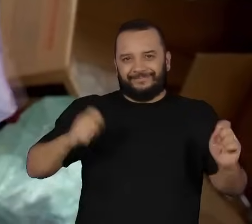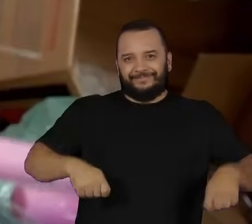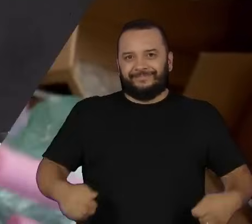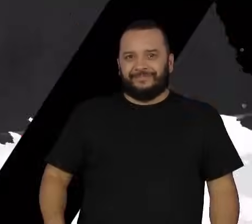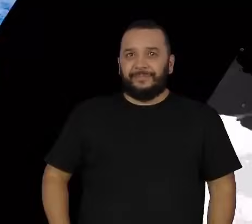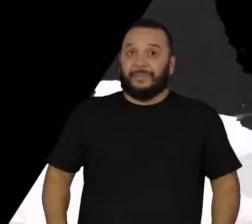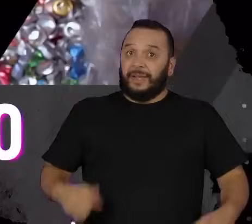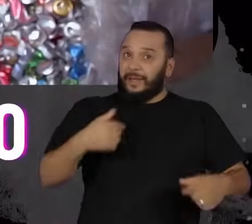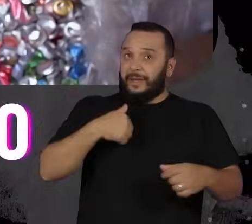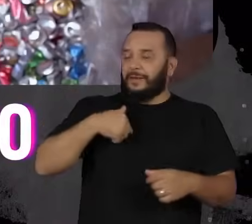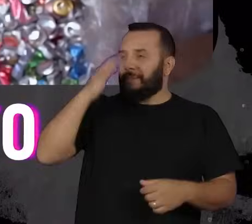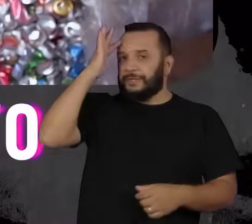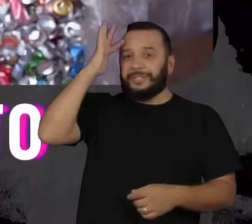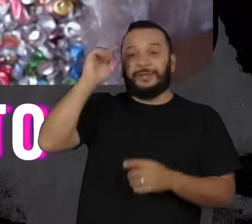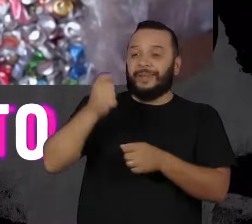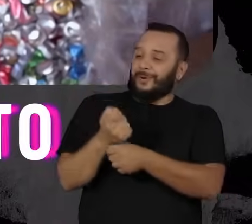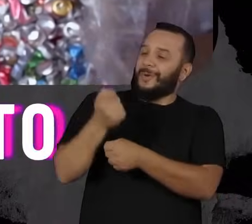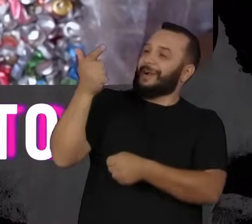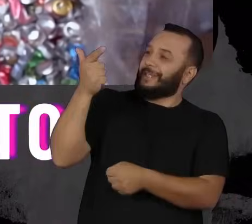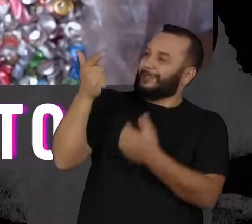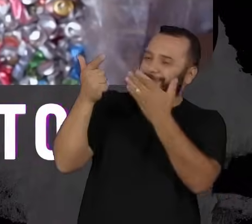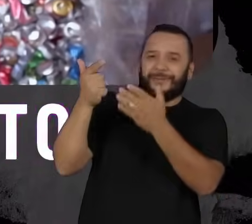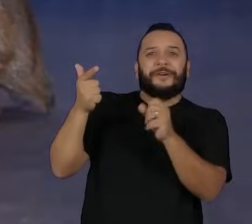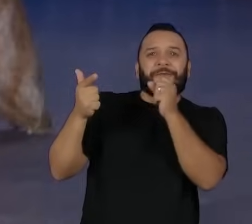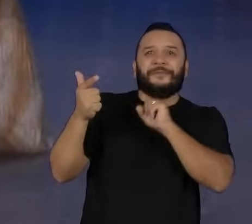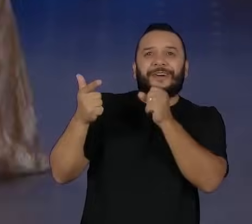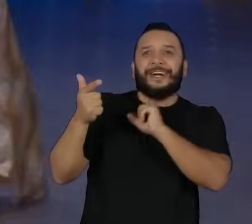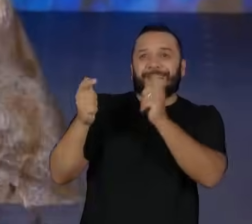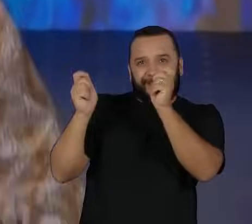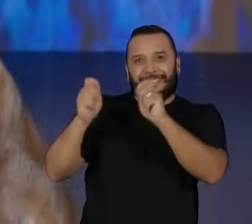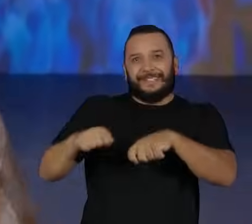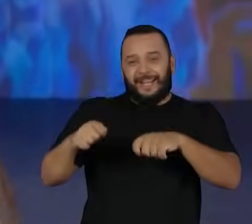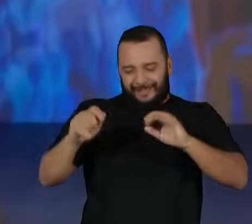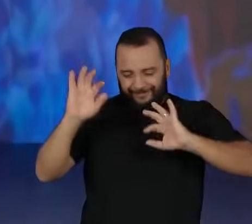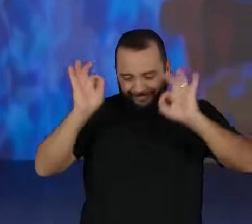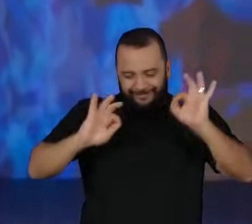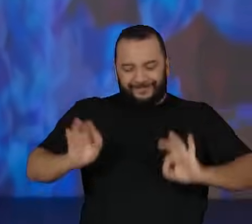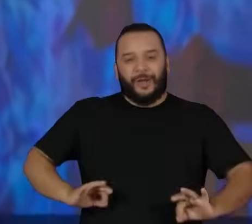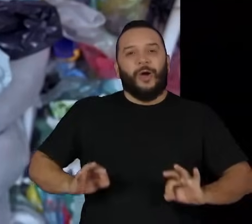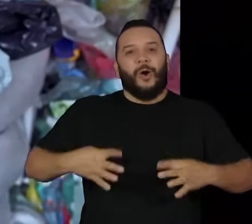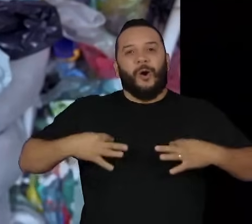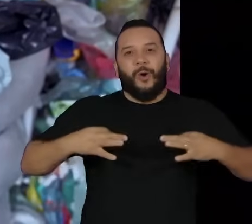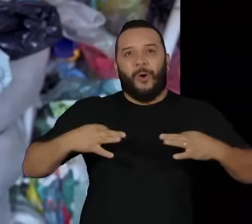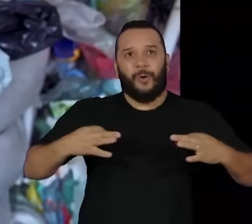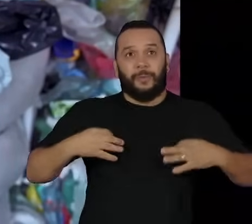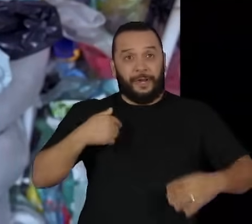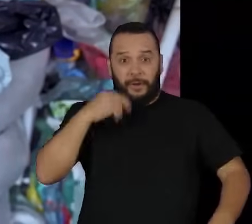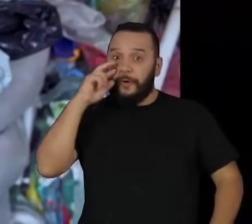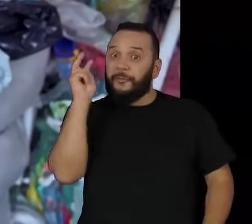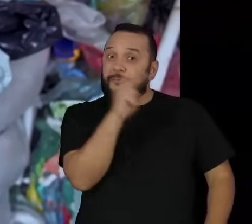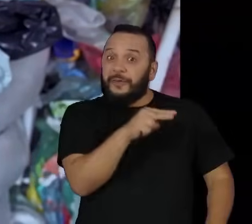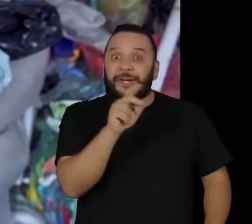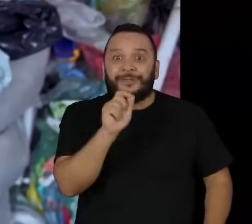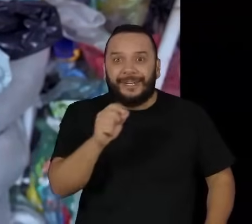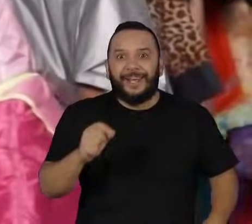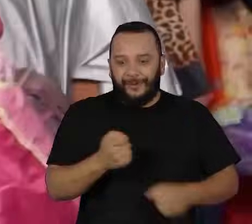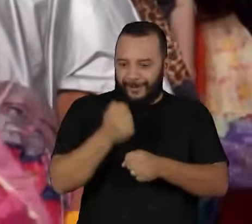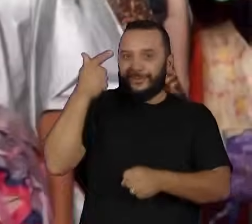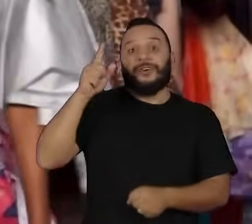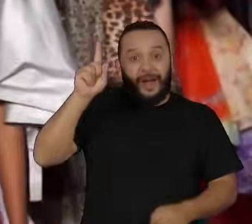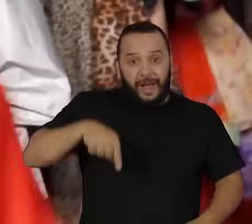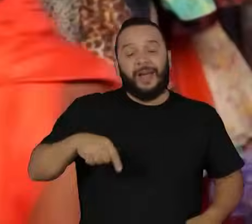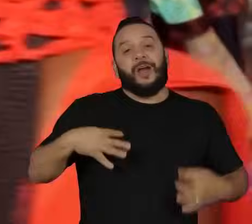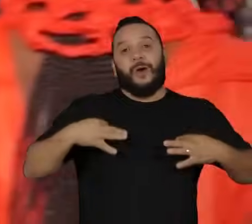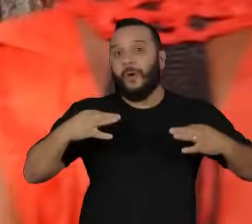Jamais imaginei que um guarda-chuva poderia ser utilizado para a confecção de roupas. Hoje em dia eu vejo um guarda-chuva como uma roupa, vejo como qualquer